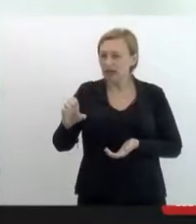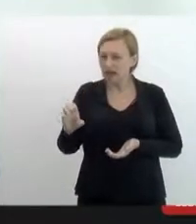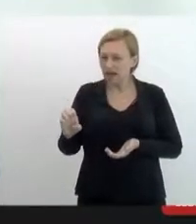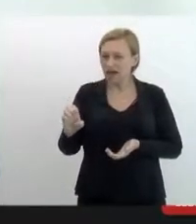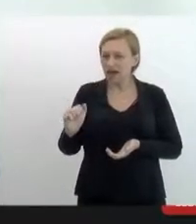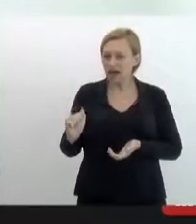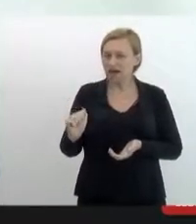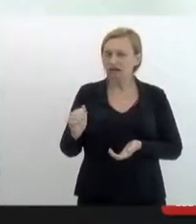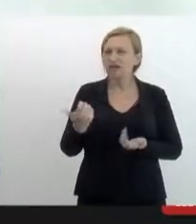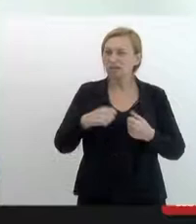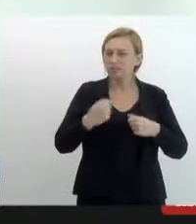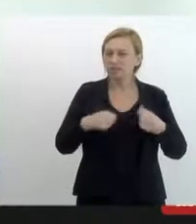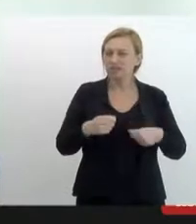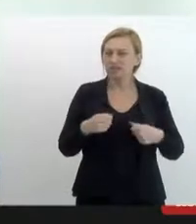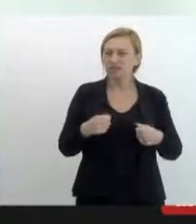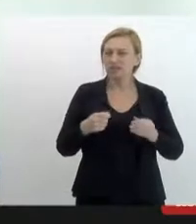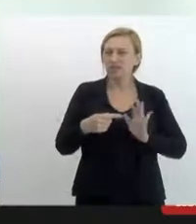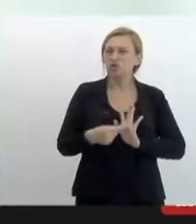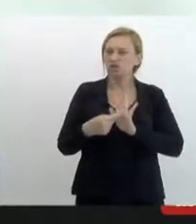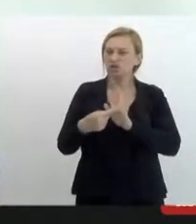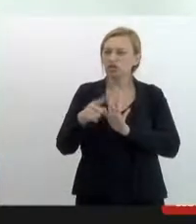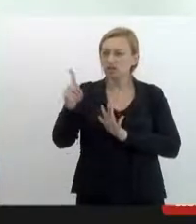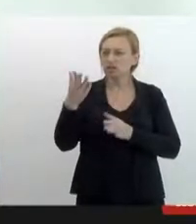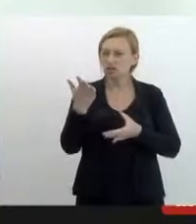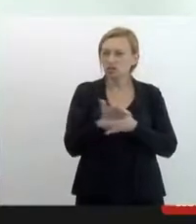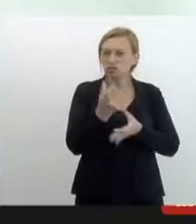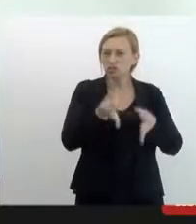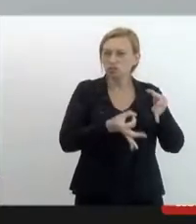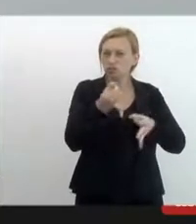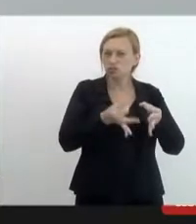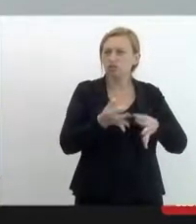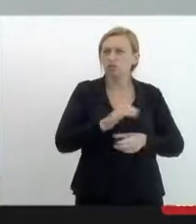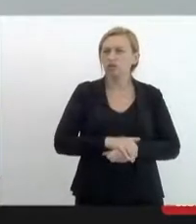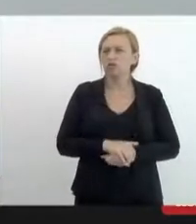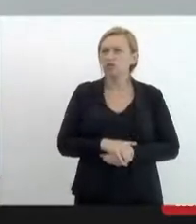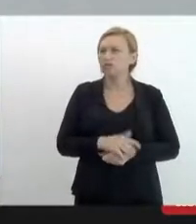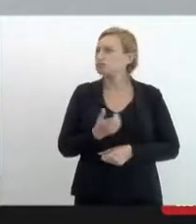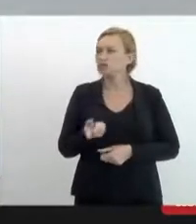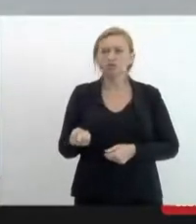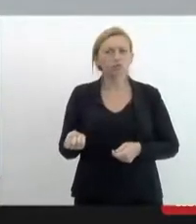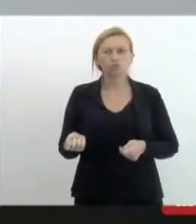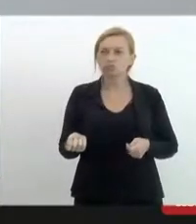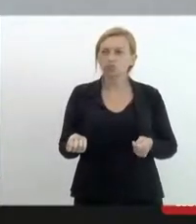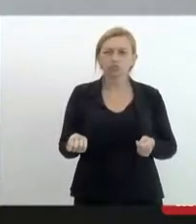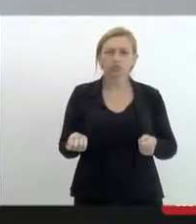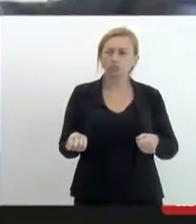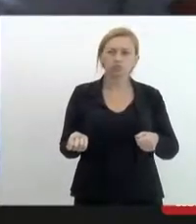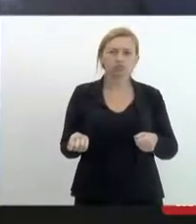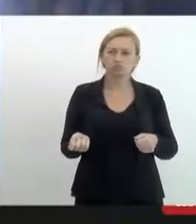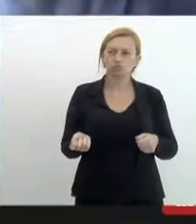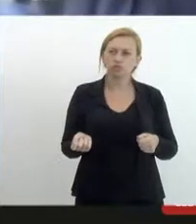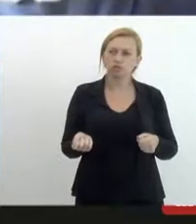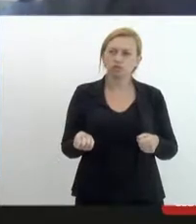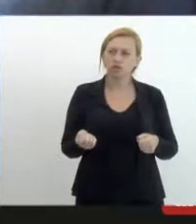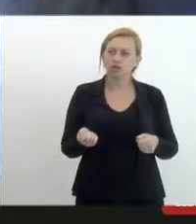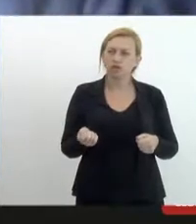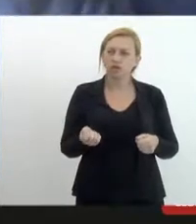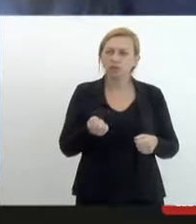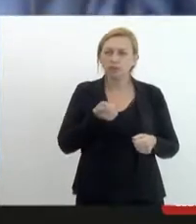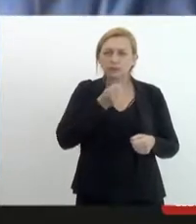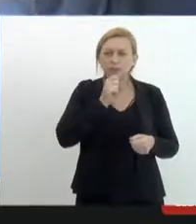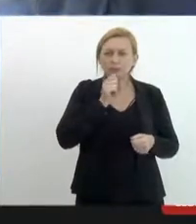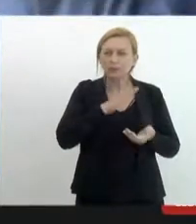daquilo que está contestado na justiça. Não está computado aí nenhum